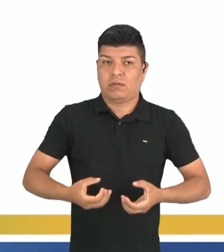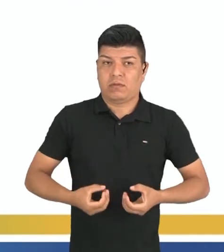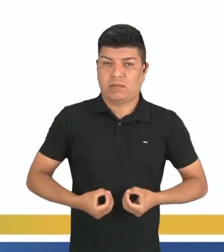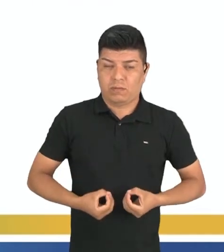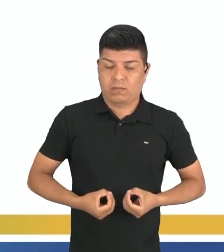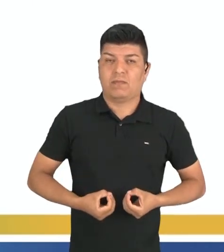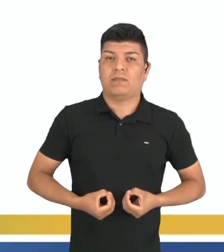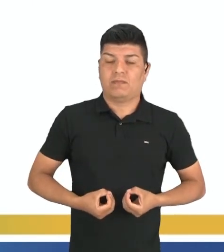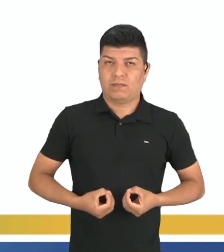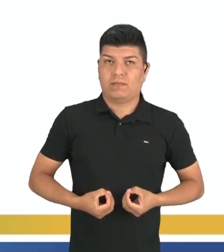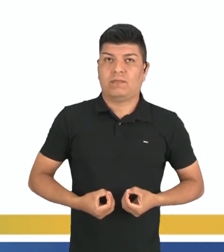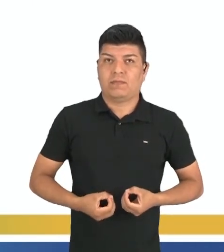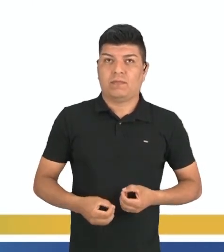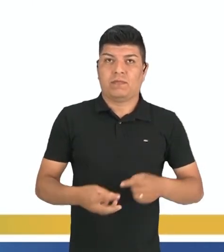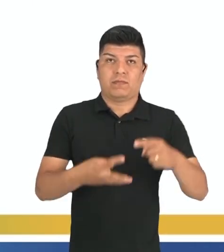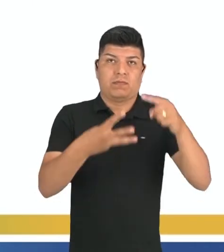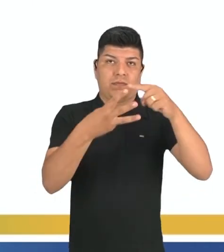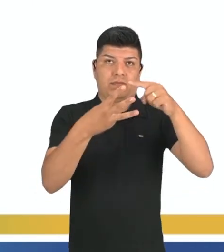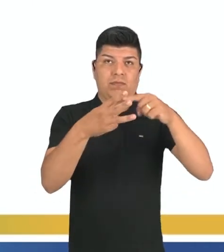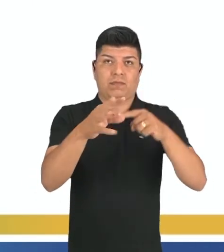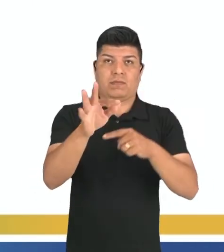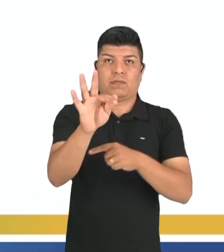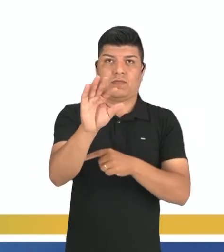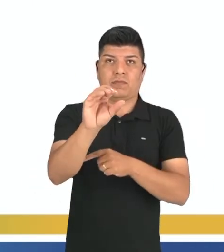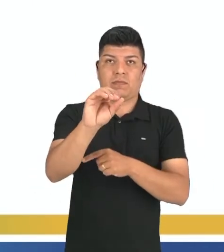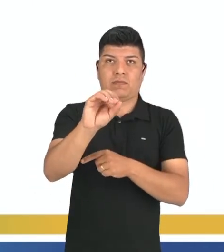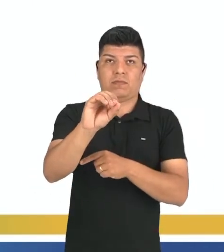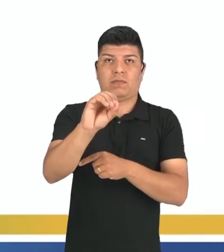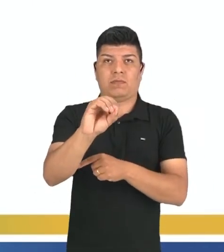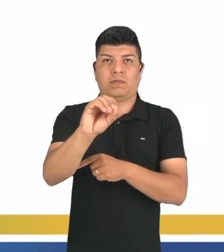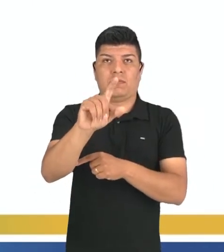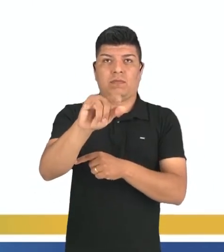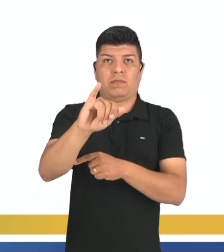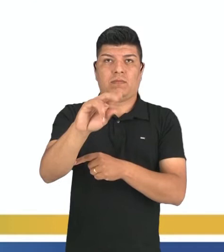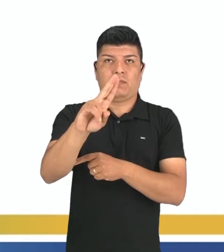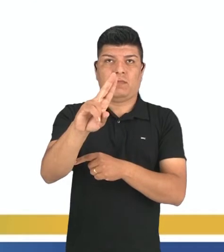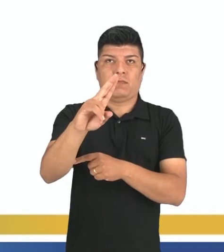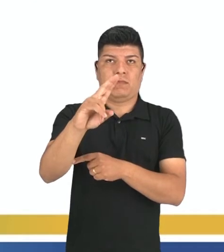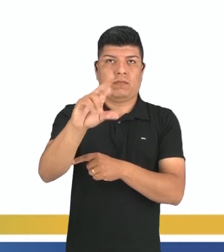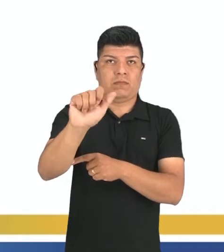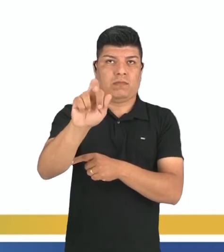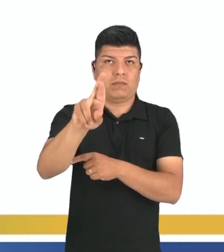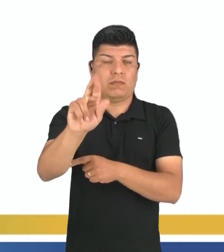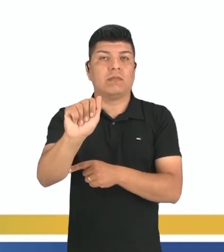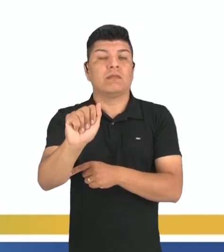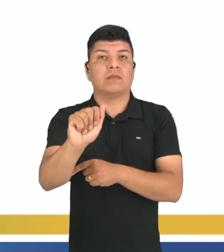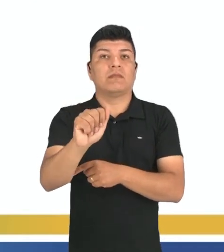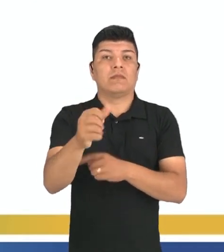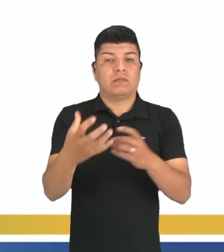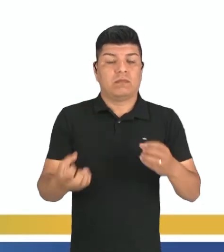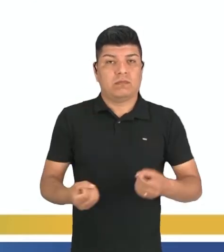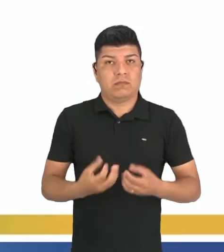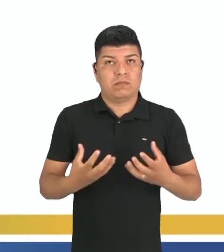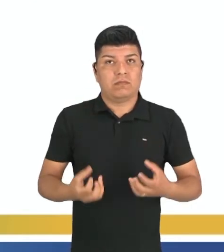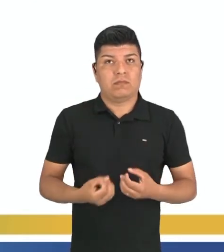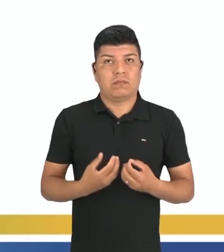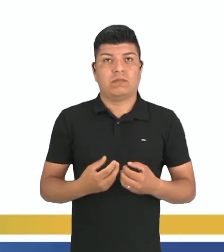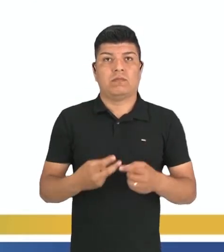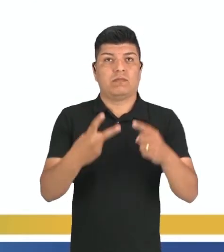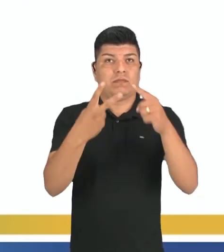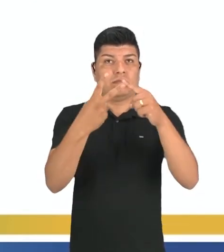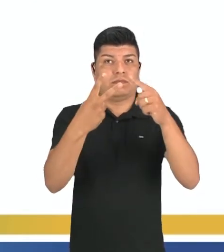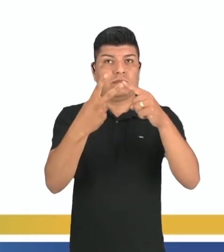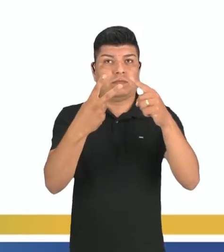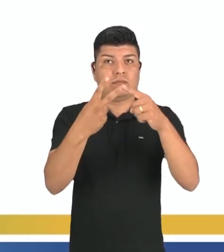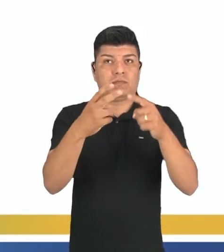fase folicular, que é aquele momento em que ocorre o desenvolvimento do folículo, estimulado pelo FSH. Nós temos